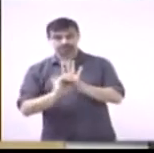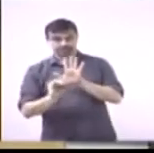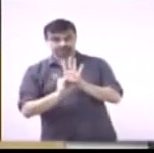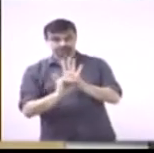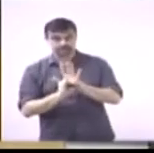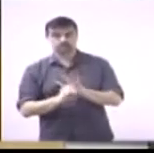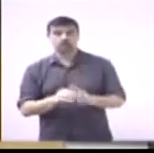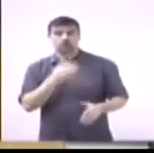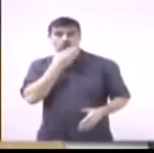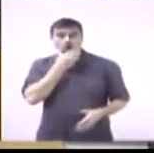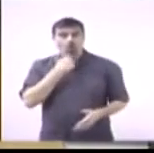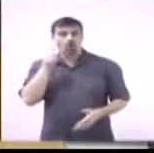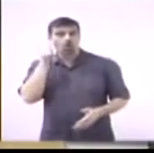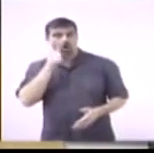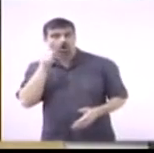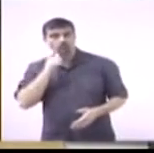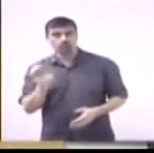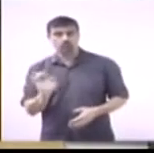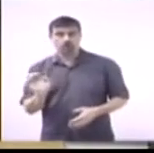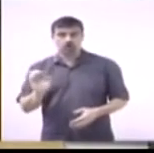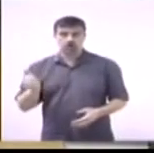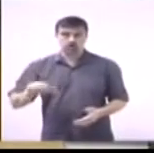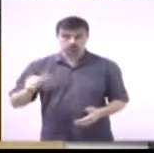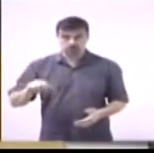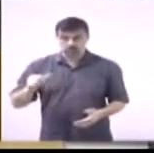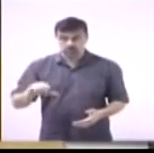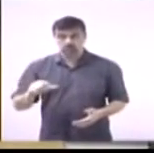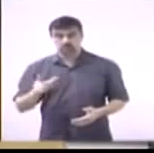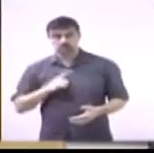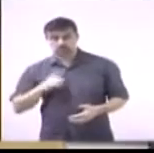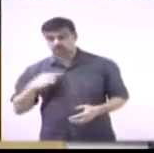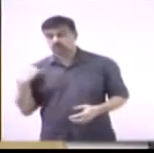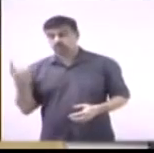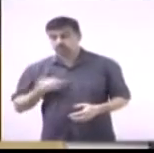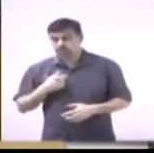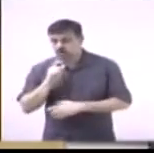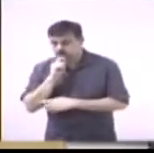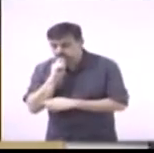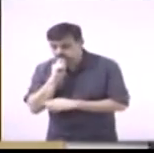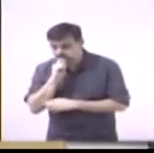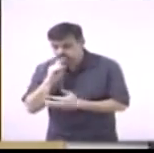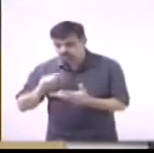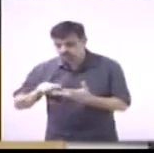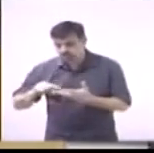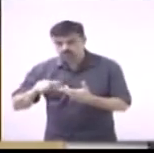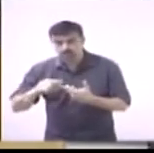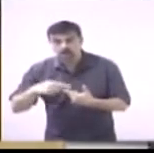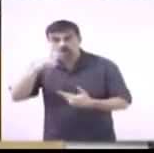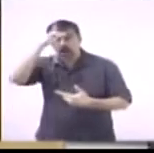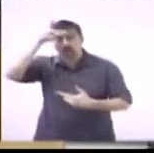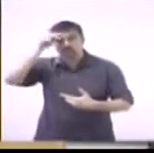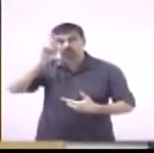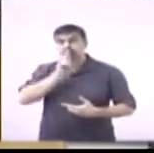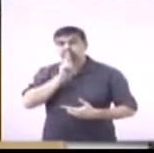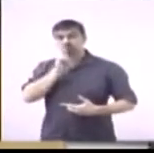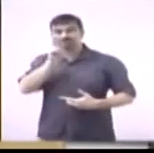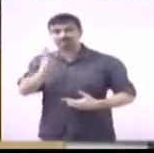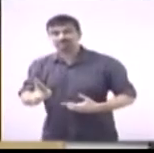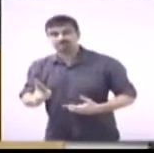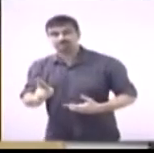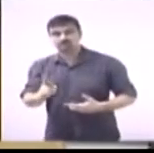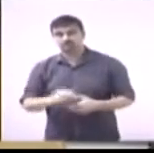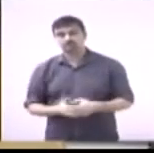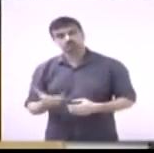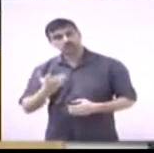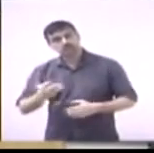população, o desejo, os anseios, e nós tivemos uma resposta do Executivo. Isso é muito importante. Fica